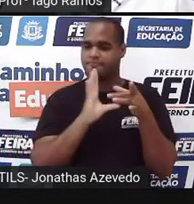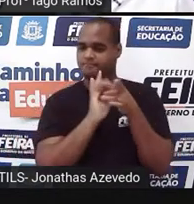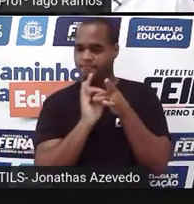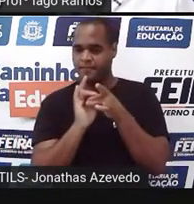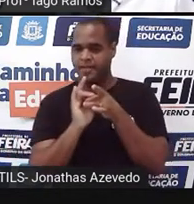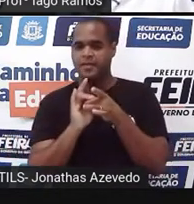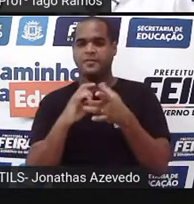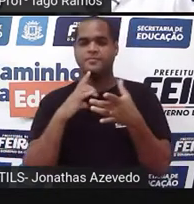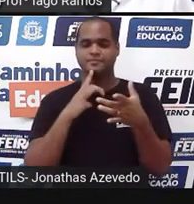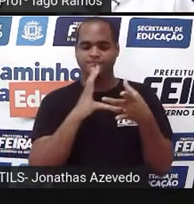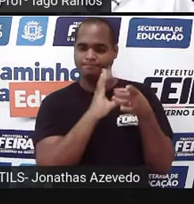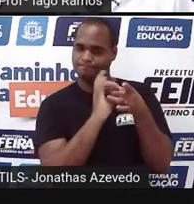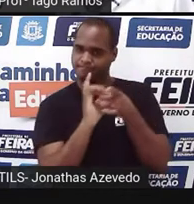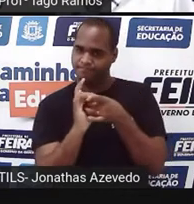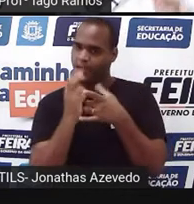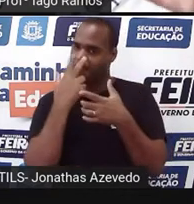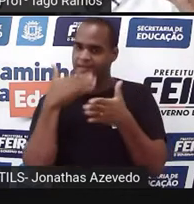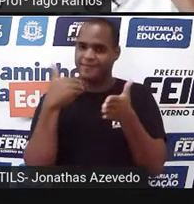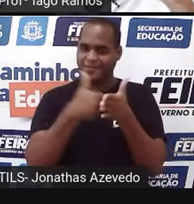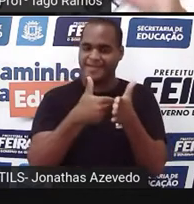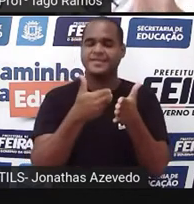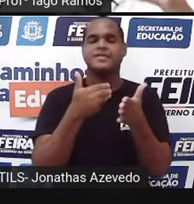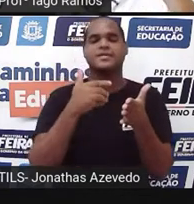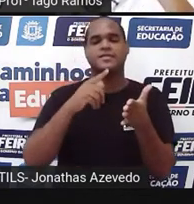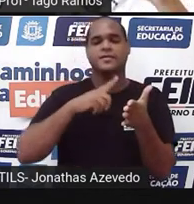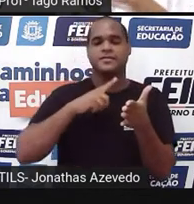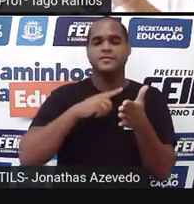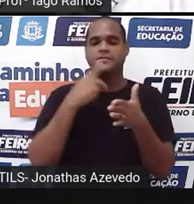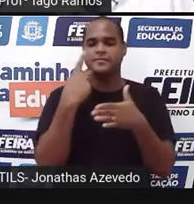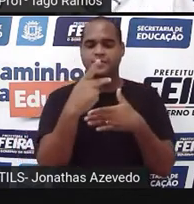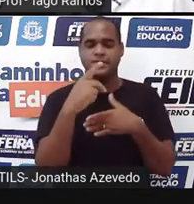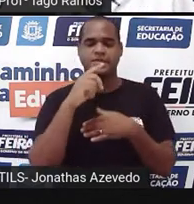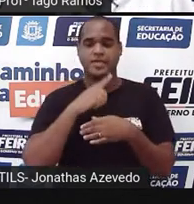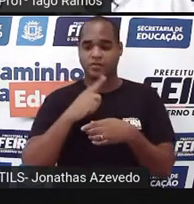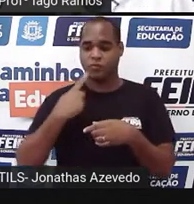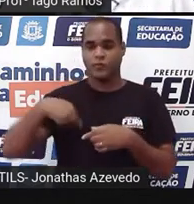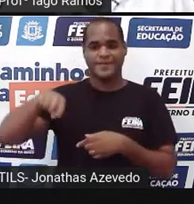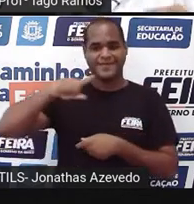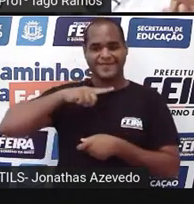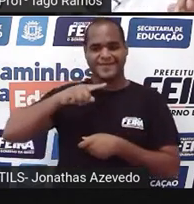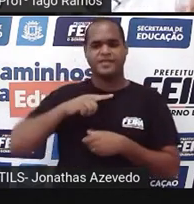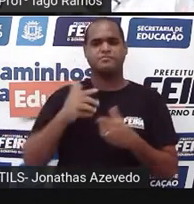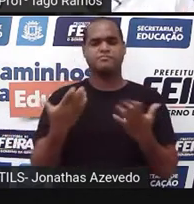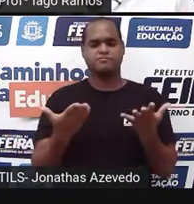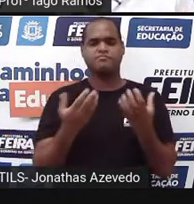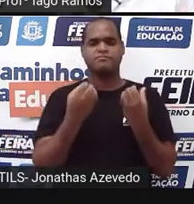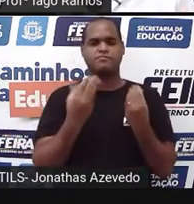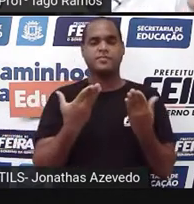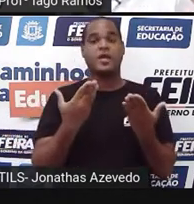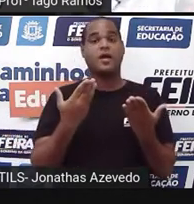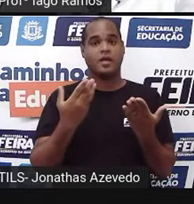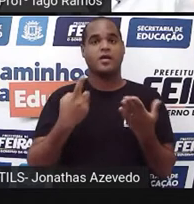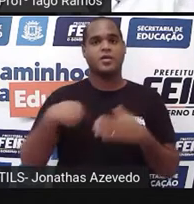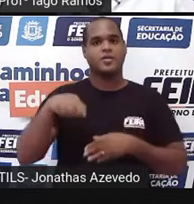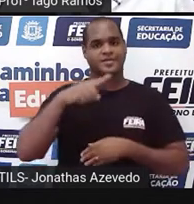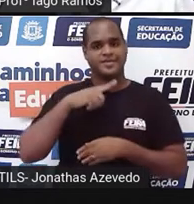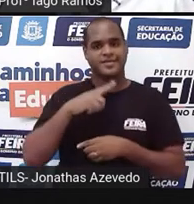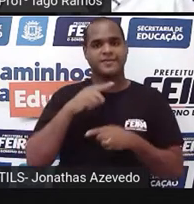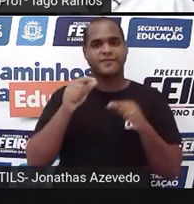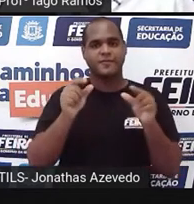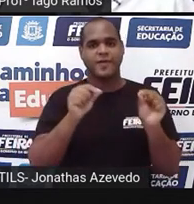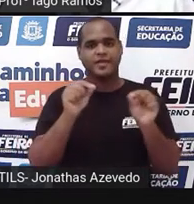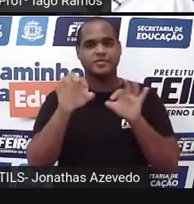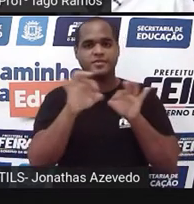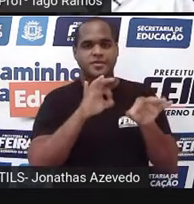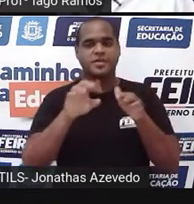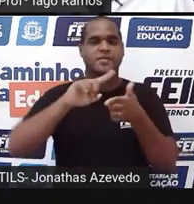um contexto próximo média de você de nós e a gente vai resolver